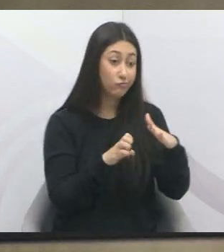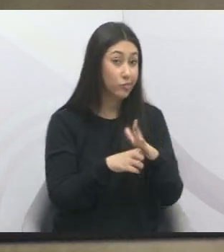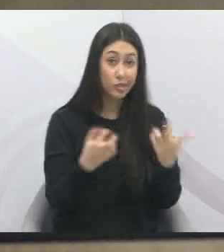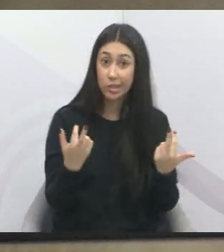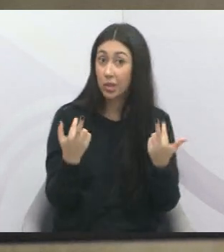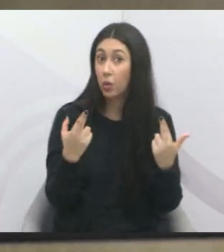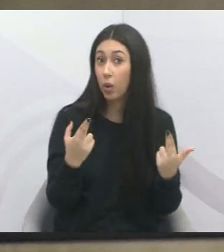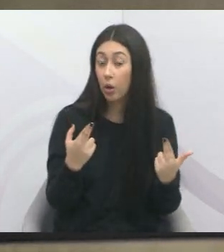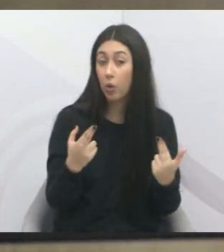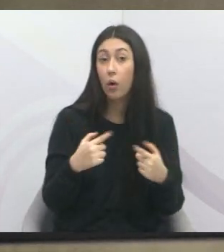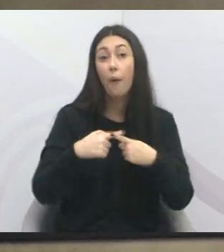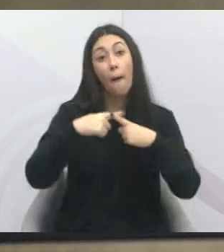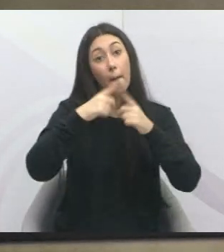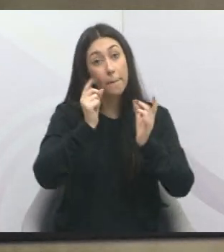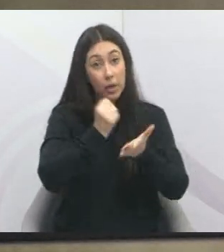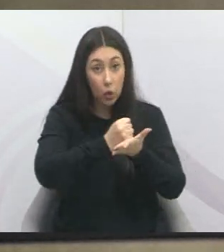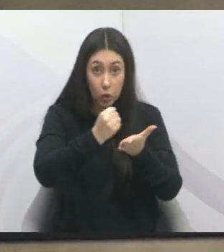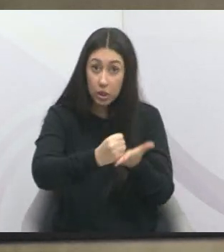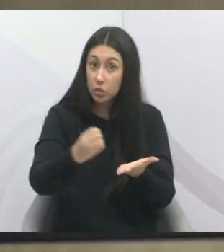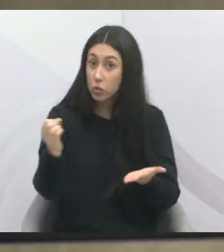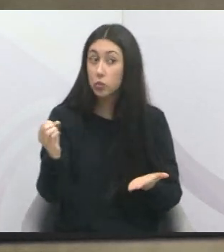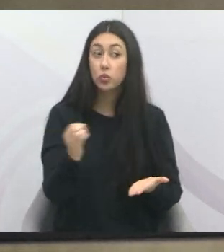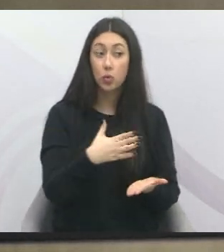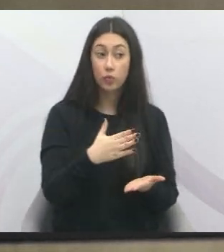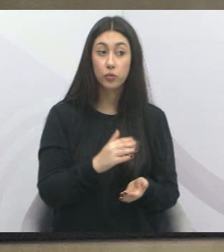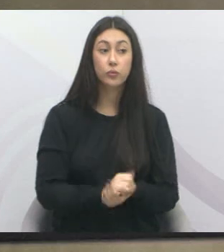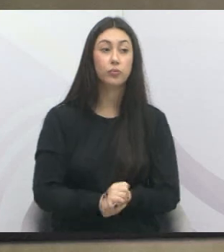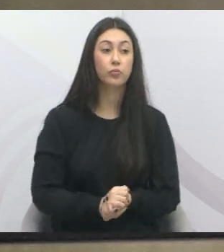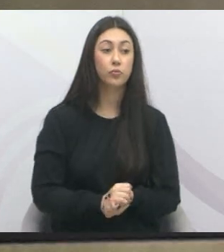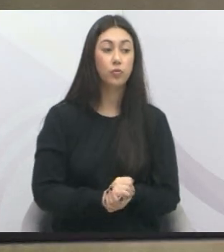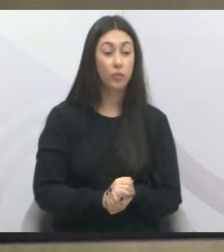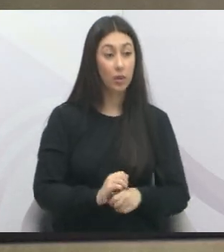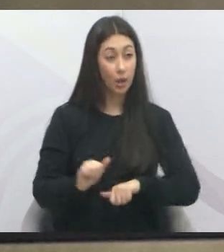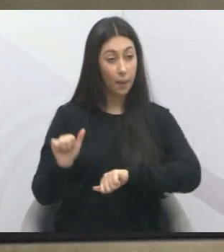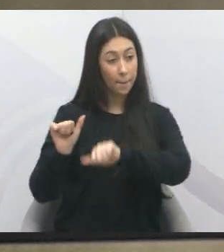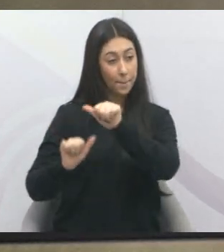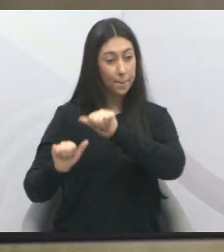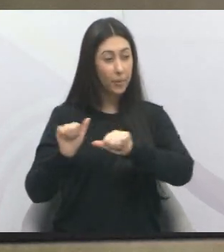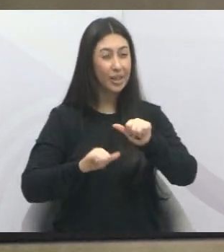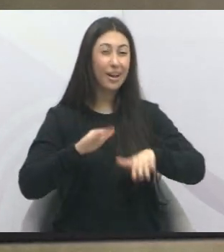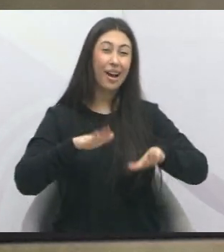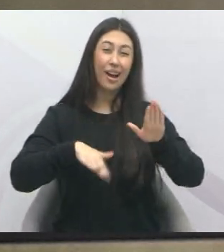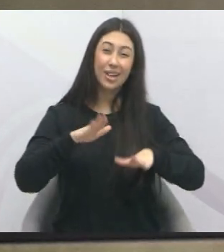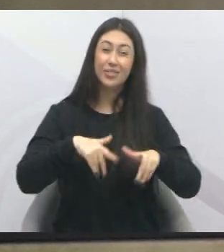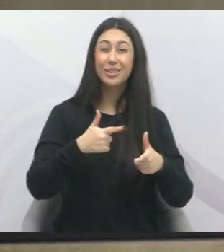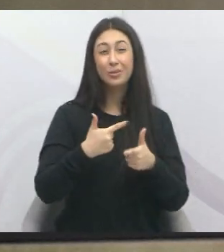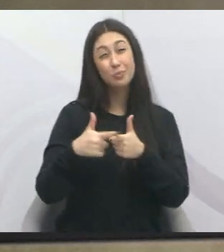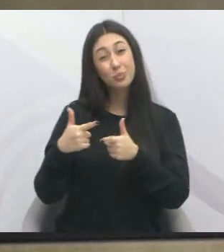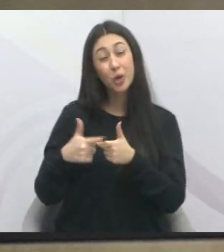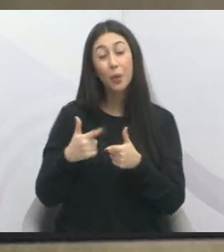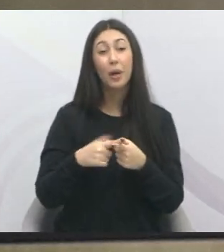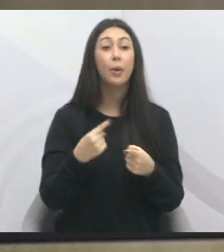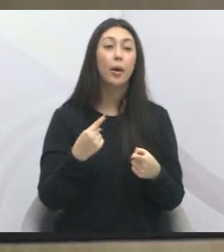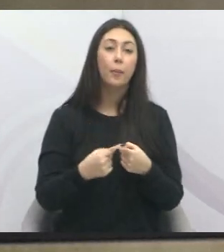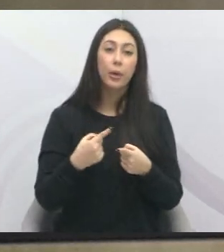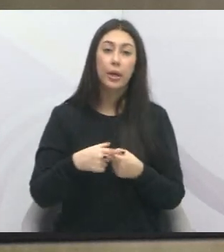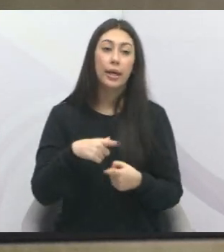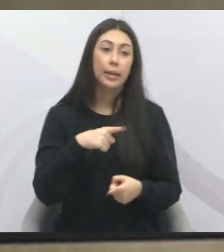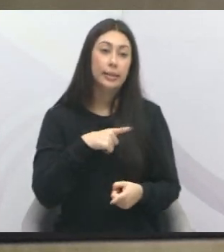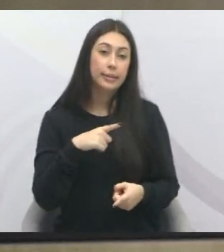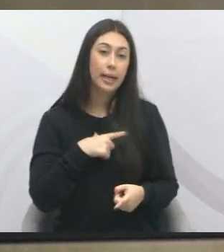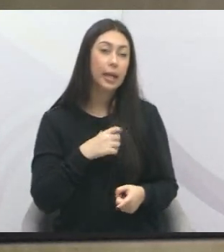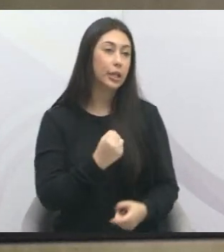lá, mas o contrato é novo. Essa transição, muitas vezes, dá algum problema. Por quê? Porque tem questão de número